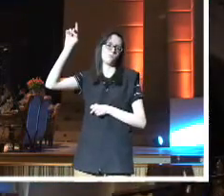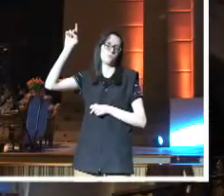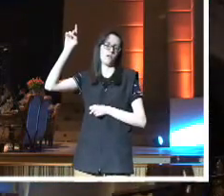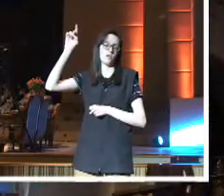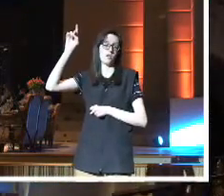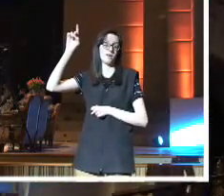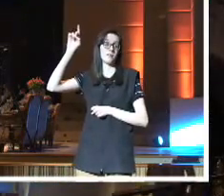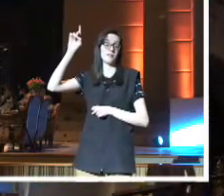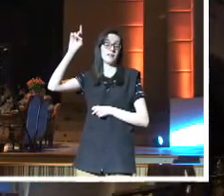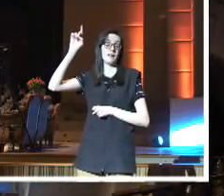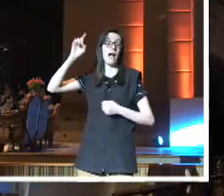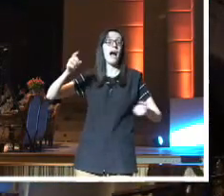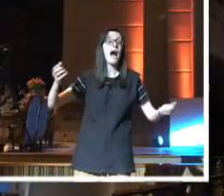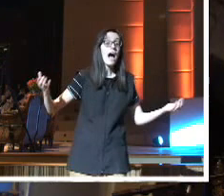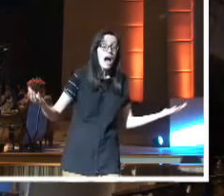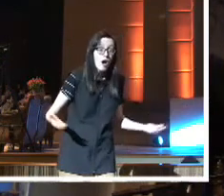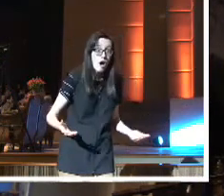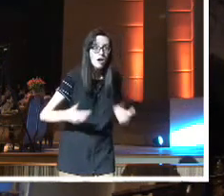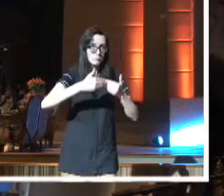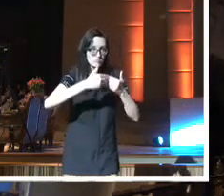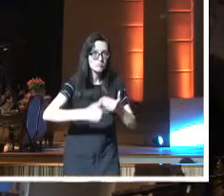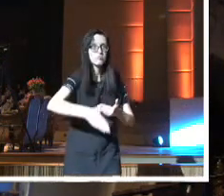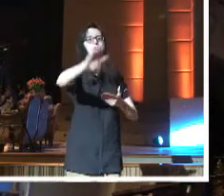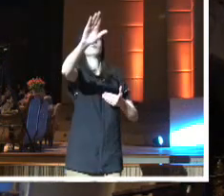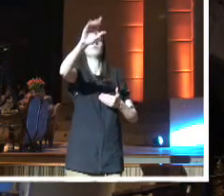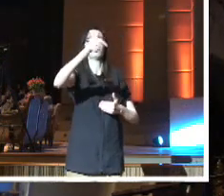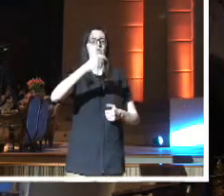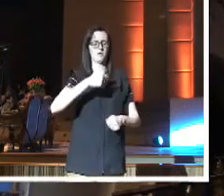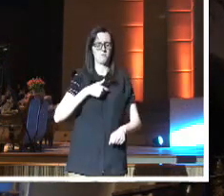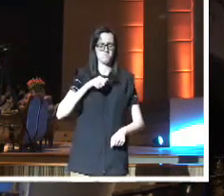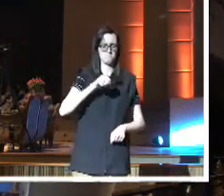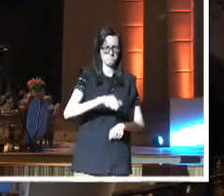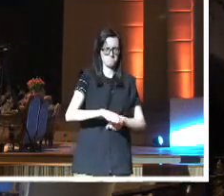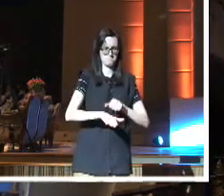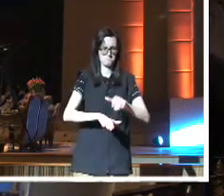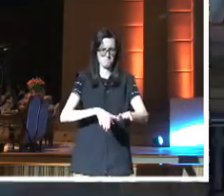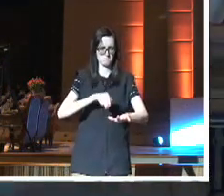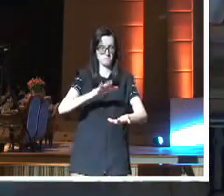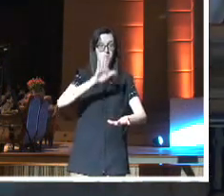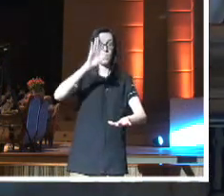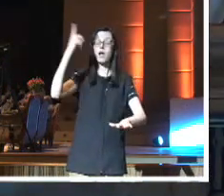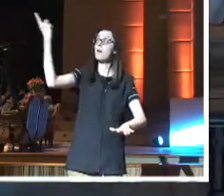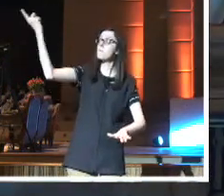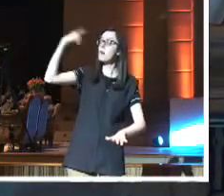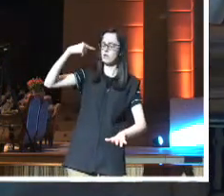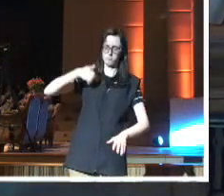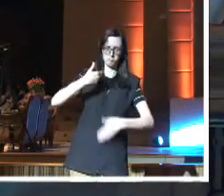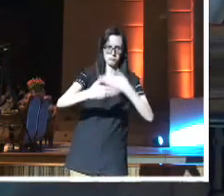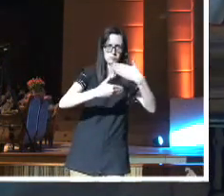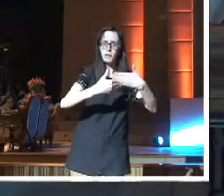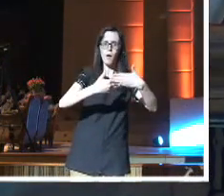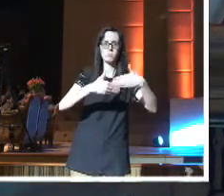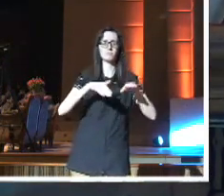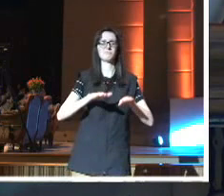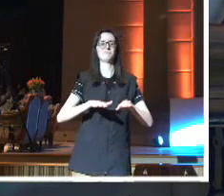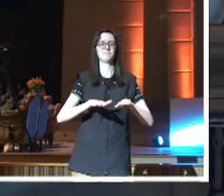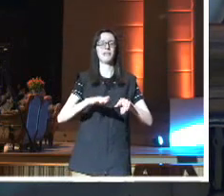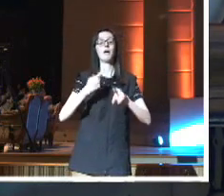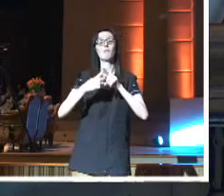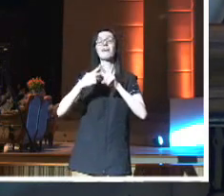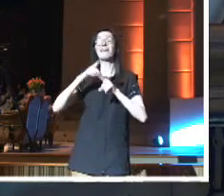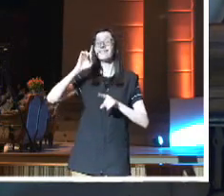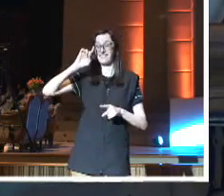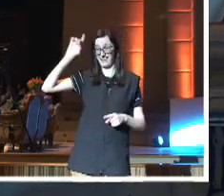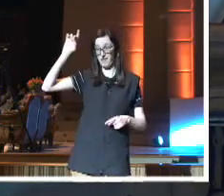diz: daqui em diante, eu só vou dar passos diante das ordens do meu Deus, porque ele é o